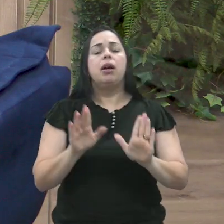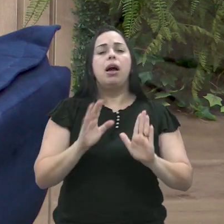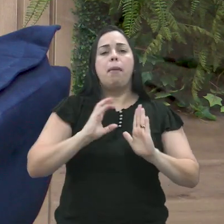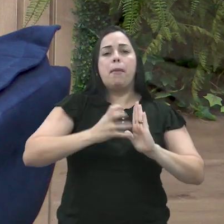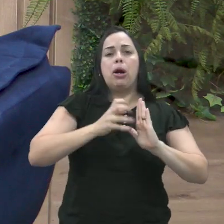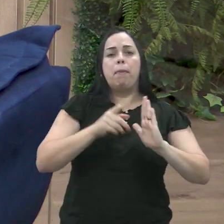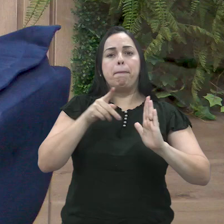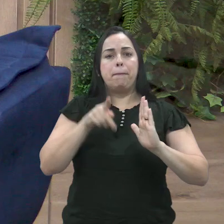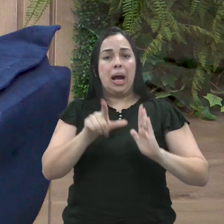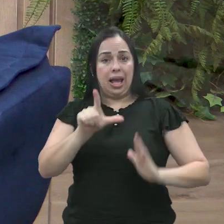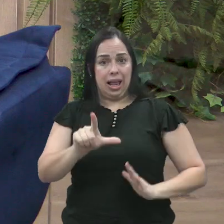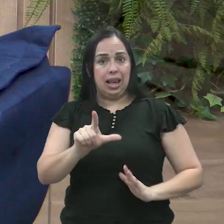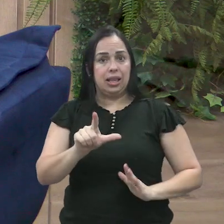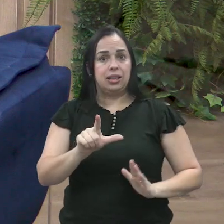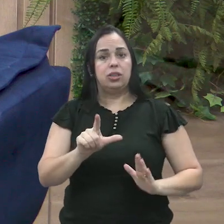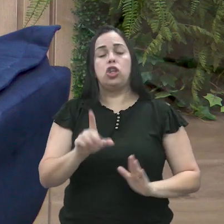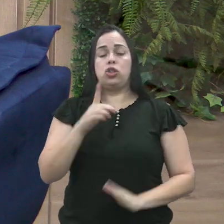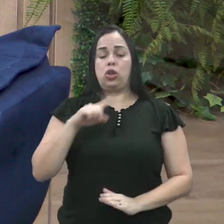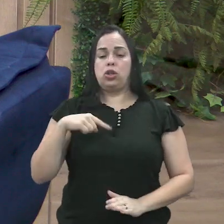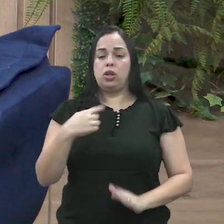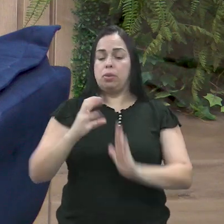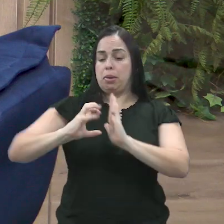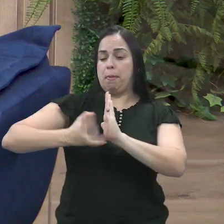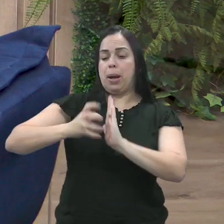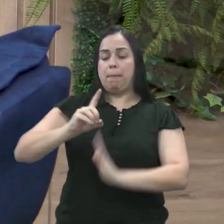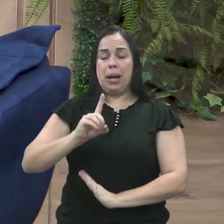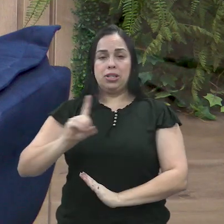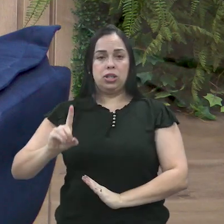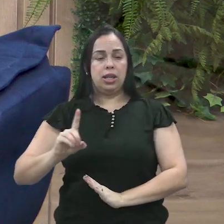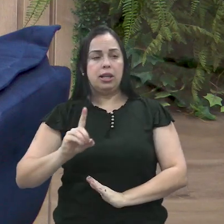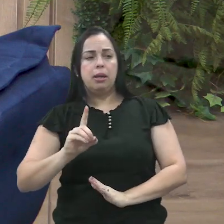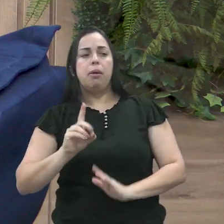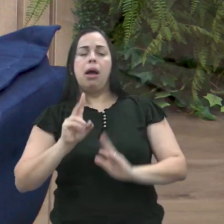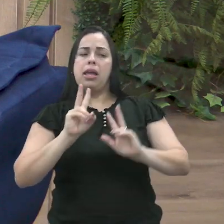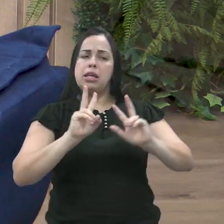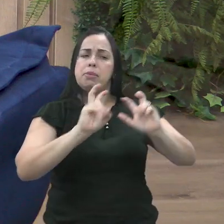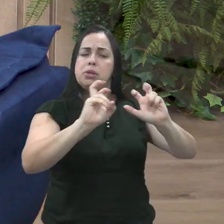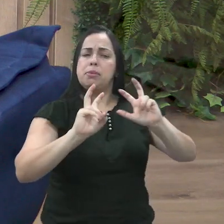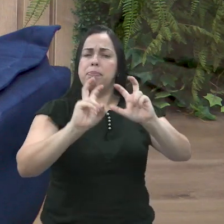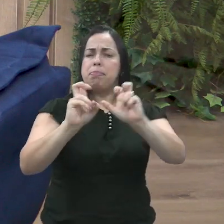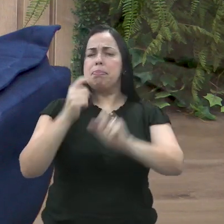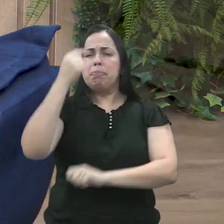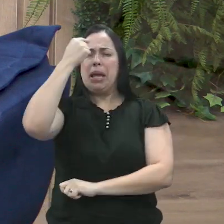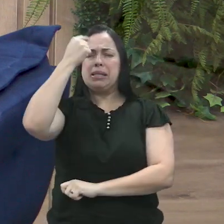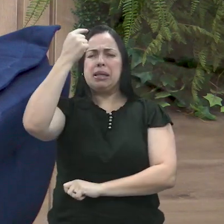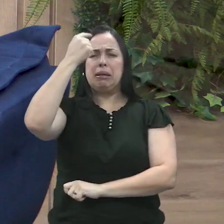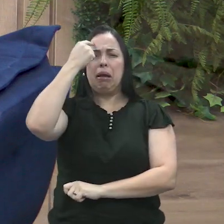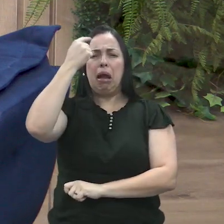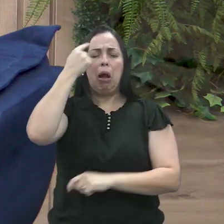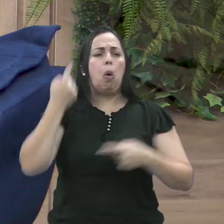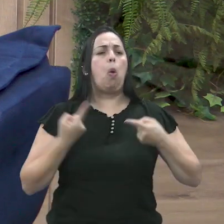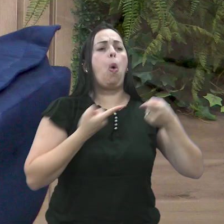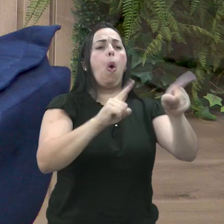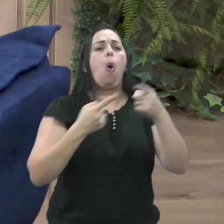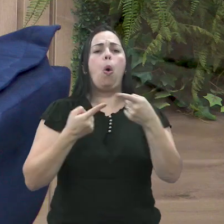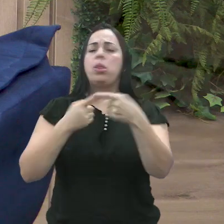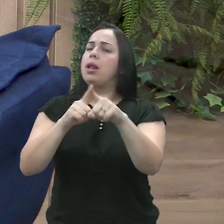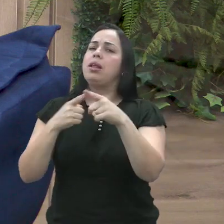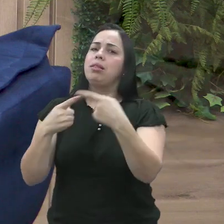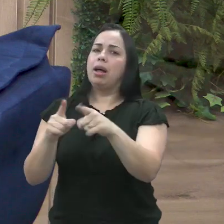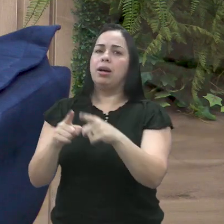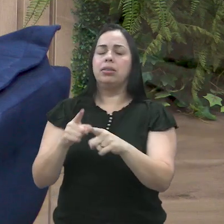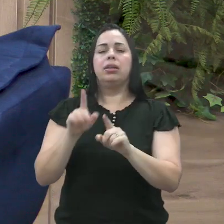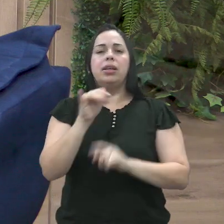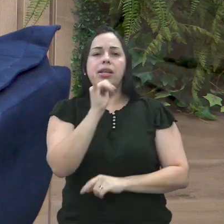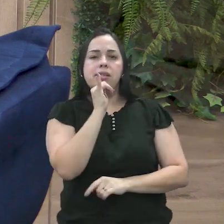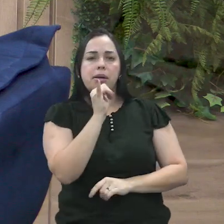oposição do PL, porque nós somos um partido de direita e, por vezes, Joseense se acostumou a ver uma oposição contra a cidade. Por vezes feita, e aqui